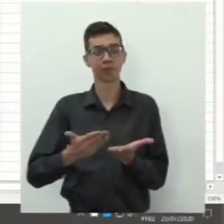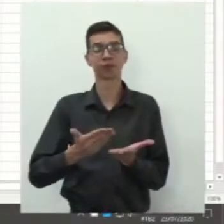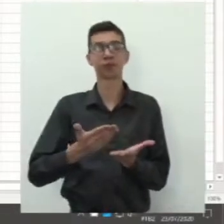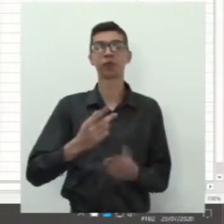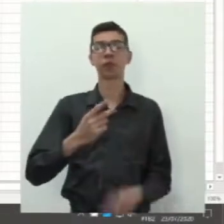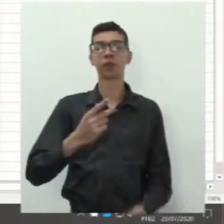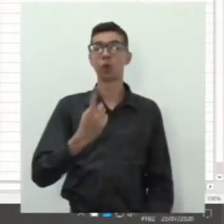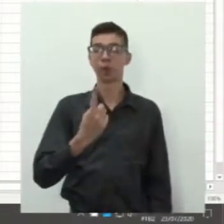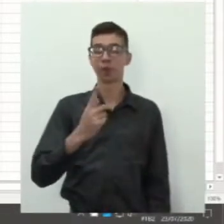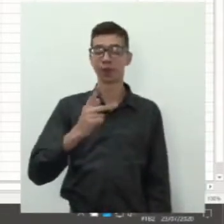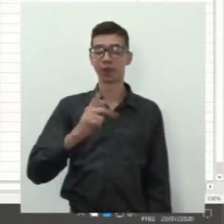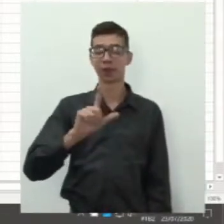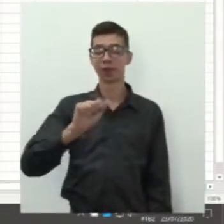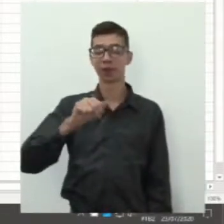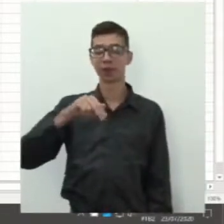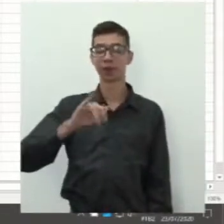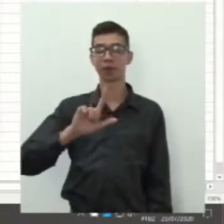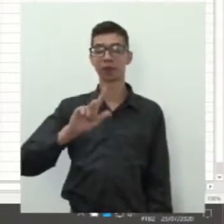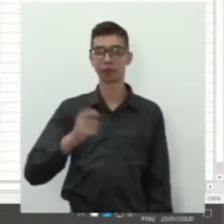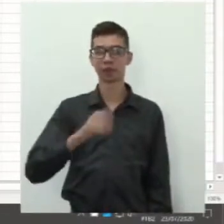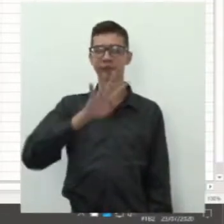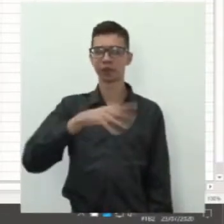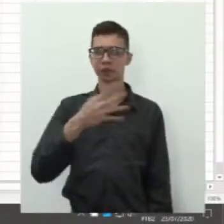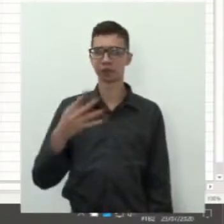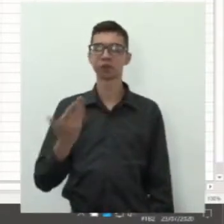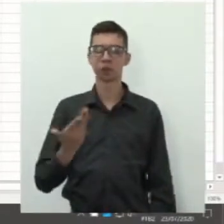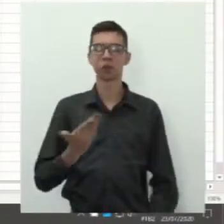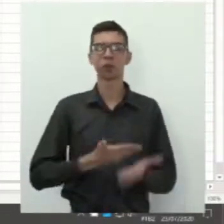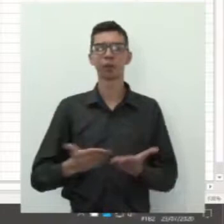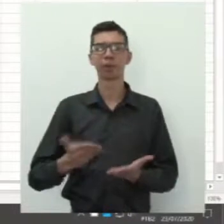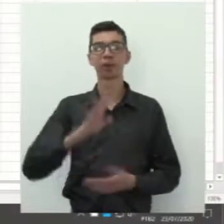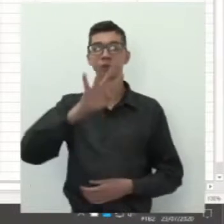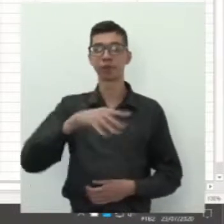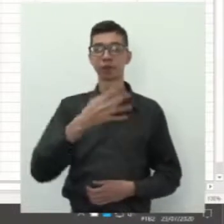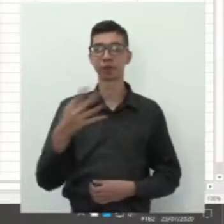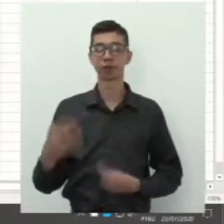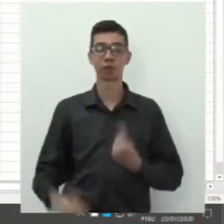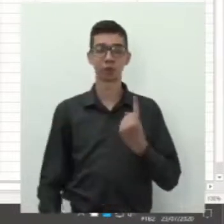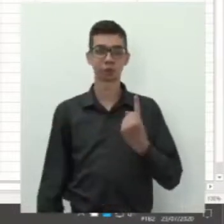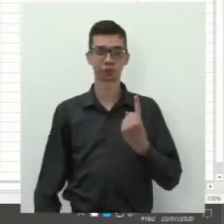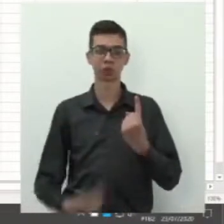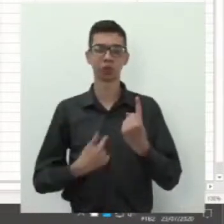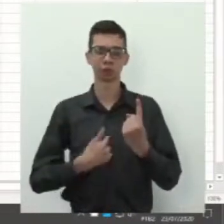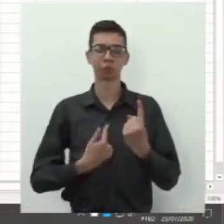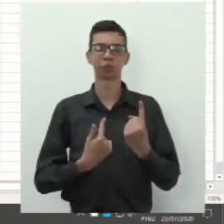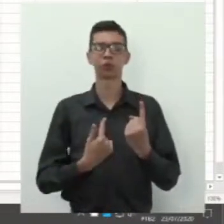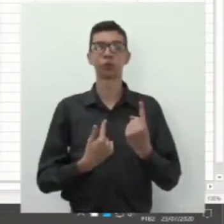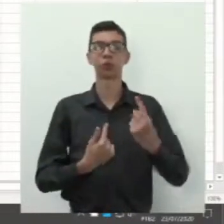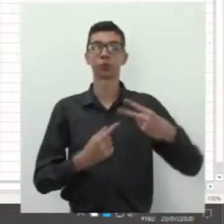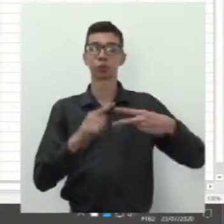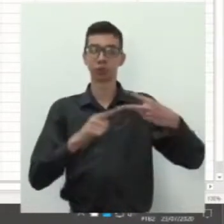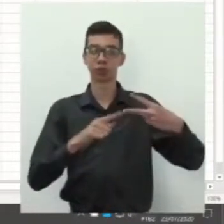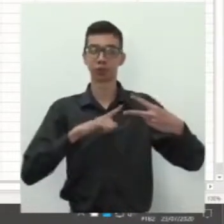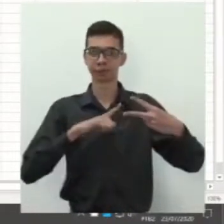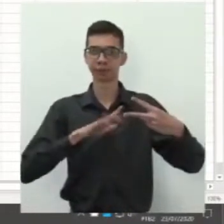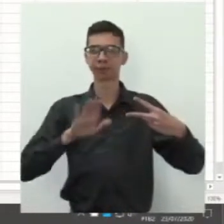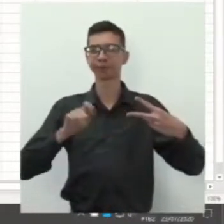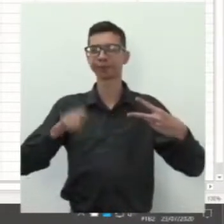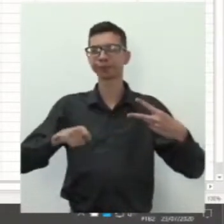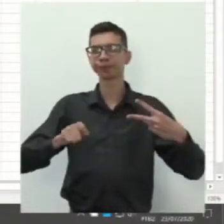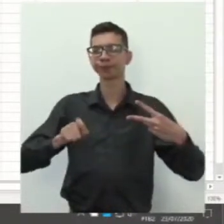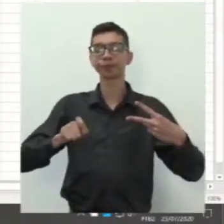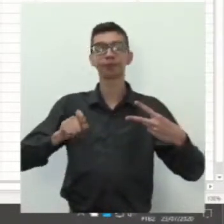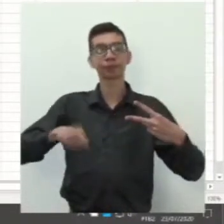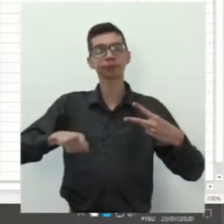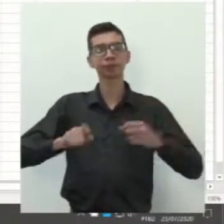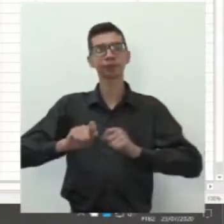gente pode criar outras planilhas. Estou com 2 planilhas aqui. Então, coloco para criar mais uma, criei mais uma.